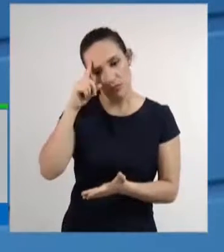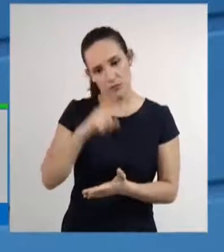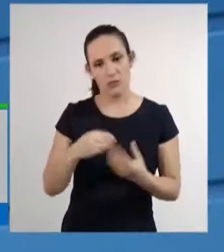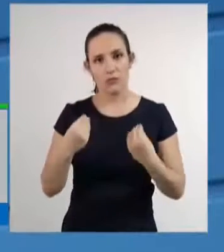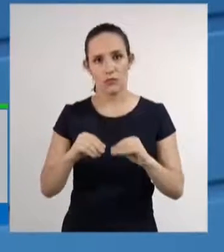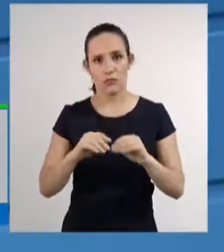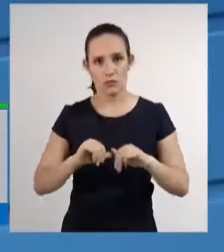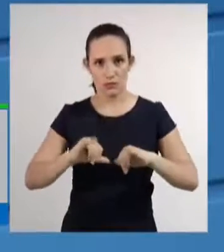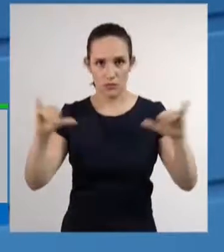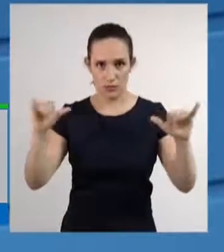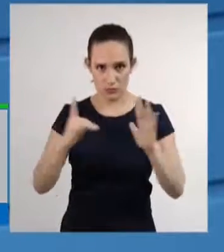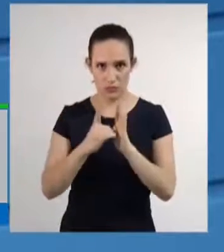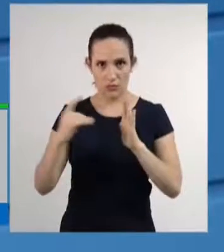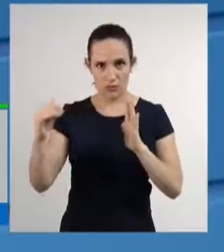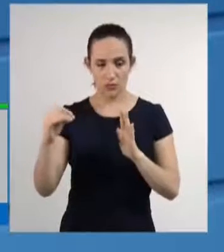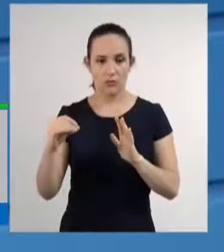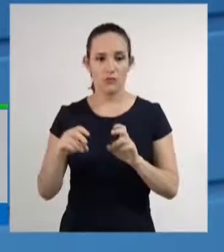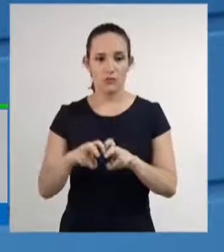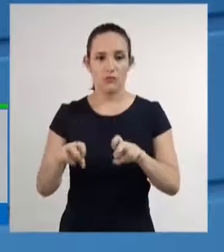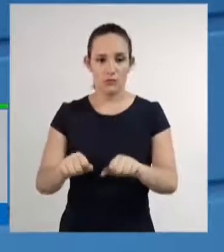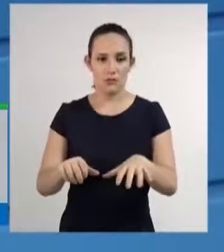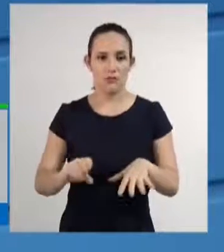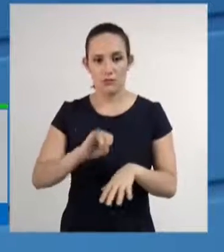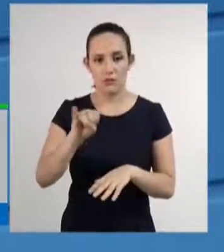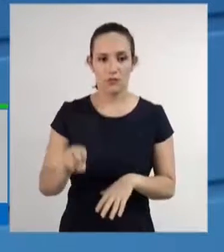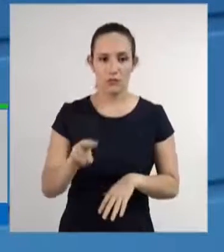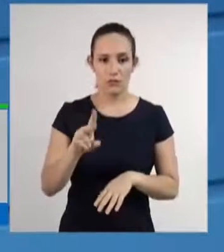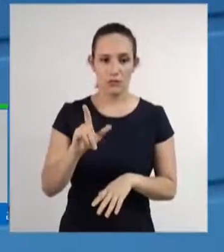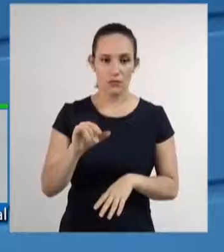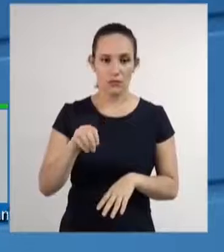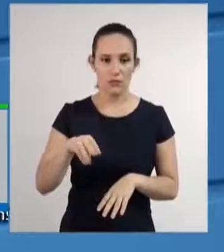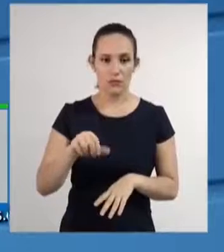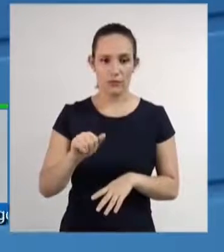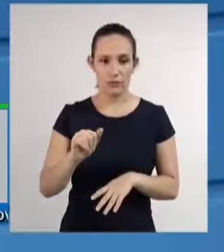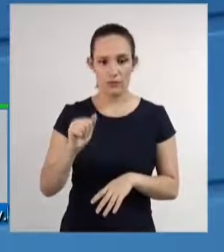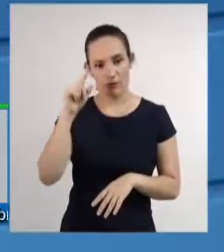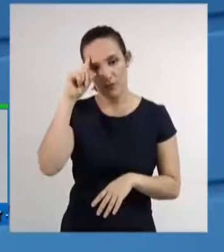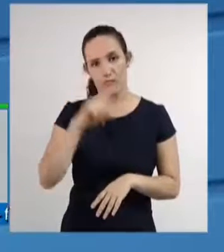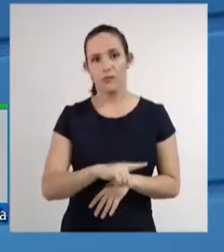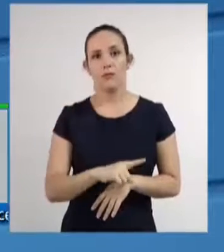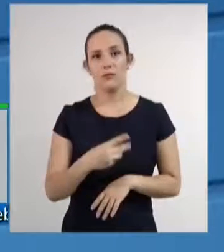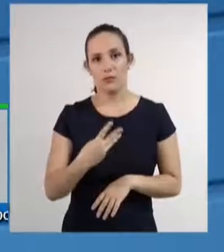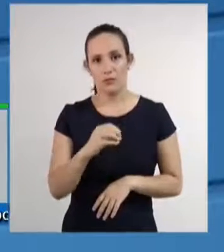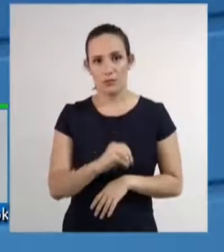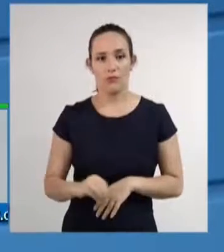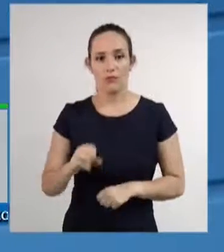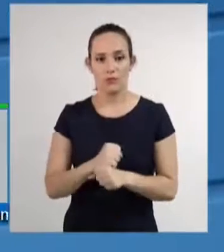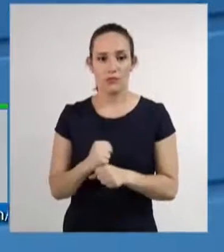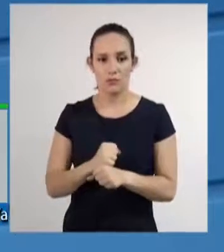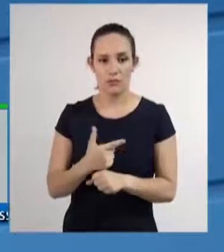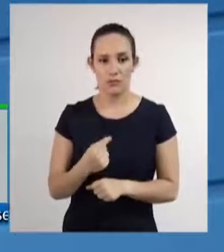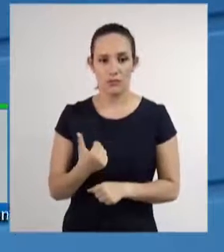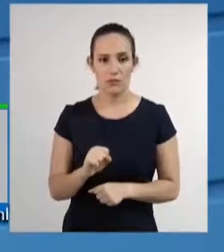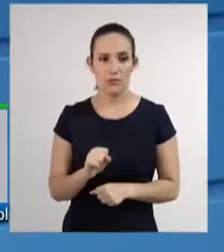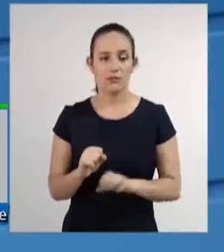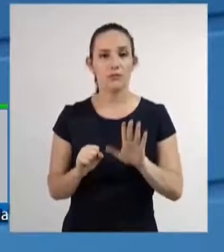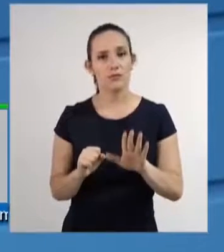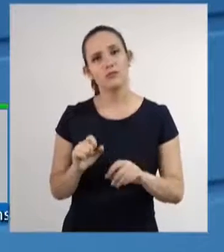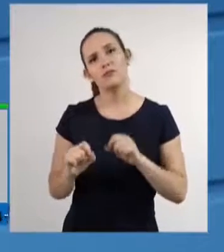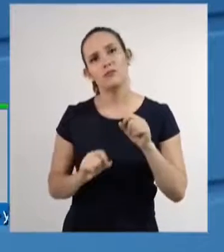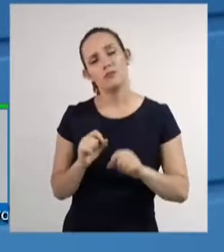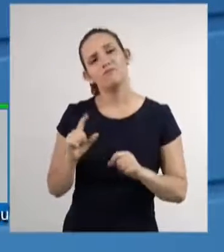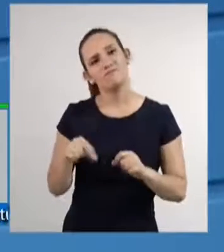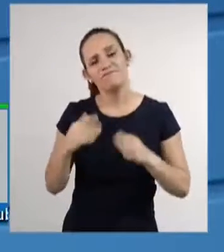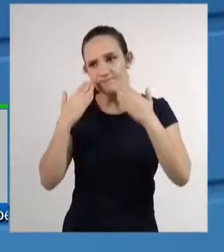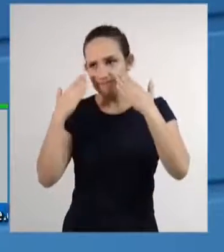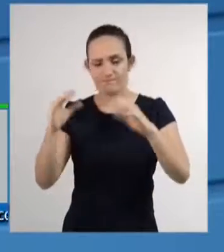de sua publicação. Plenário, deputado Júlio Maia, 3 de outubro de 2018. São